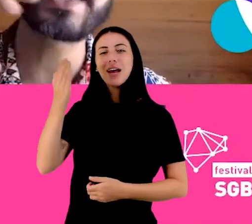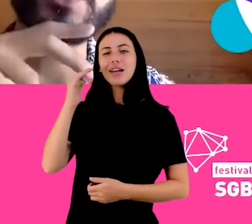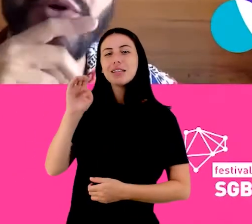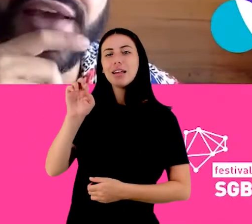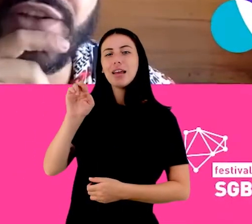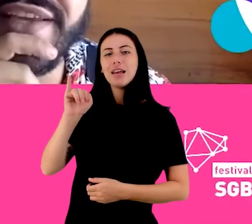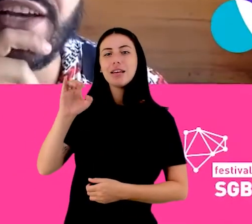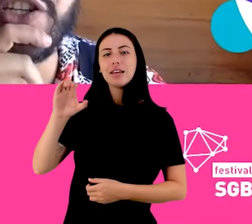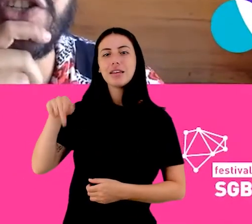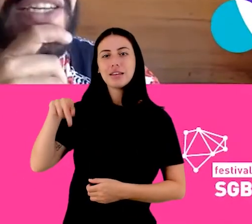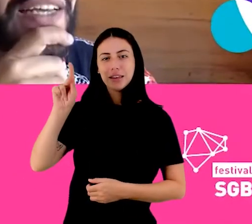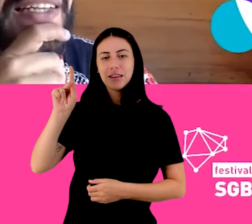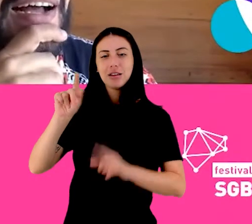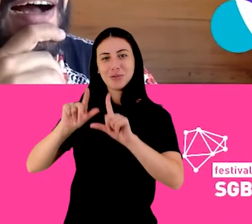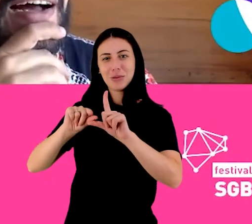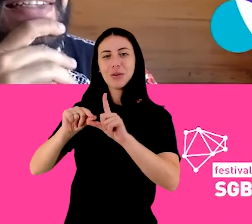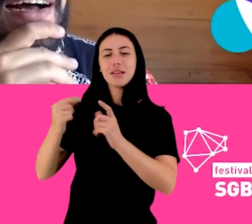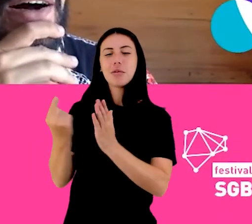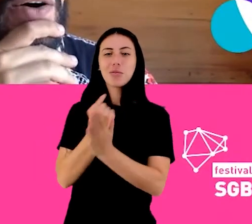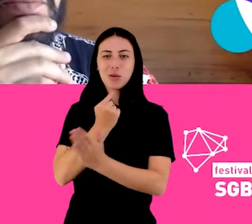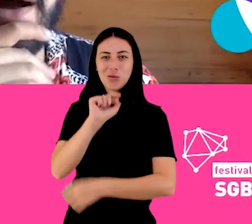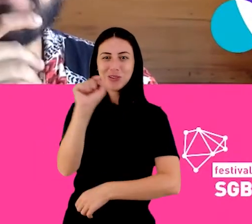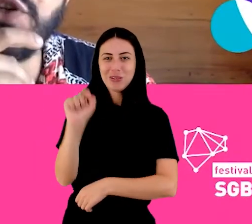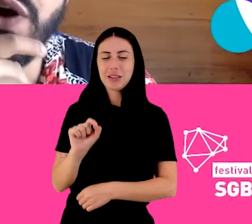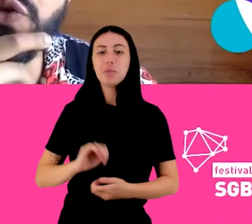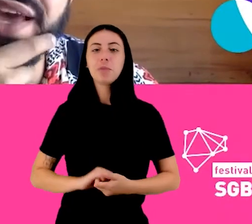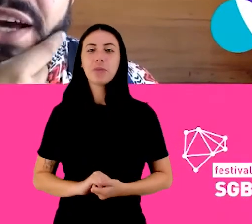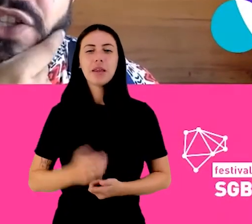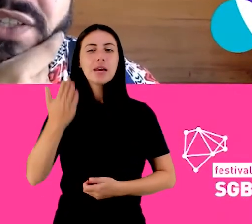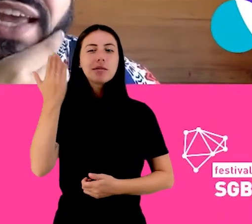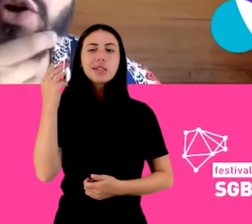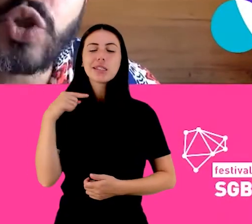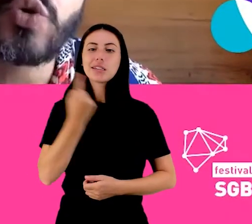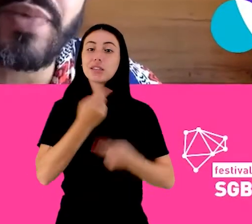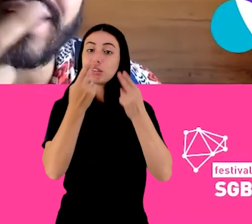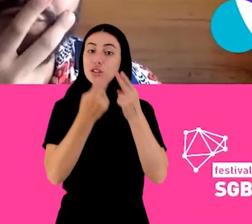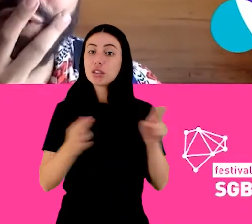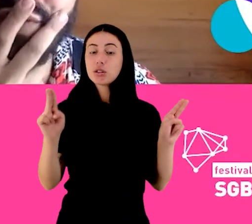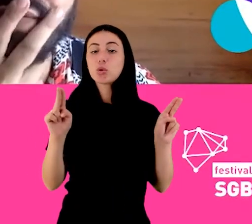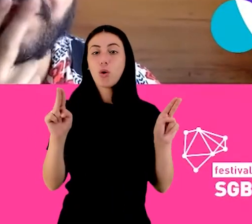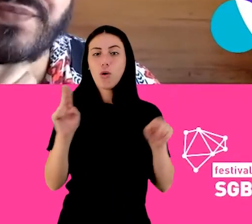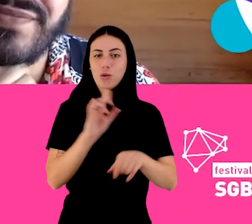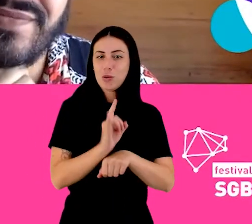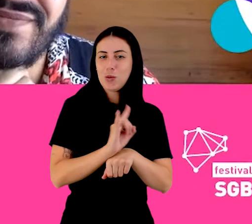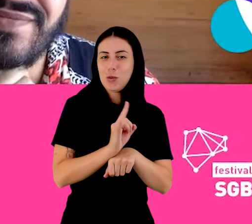hoje, neste momento em que a gente tá mais virtual do que antes? Ele continua impactando